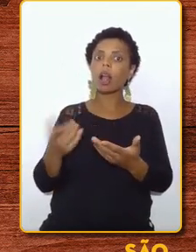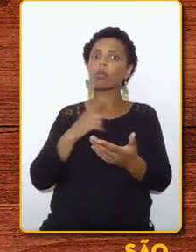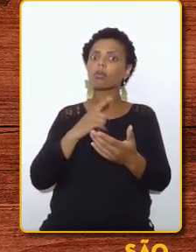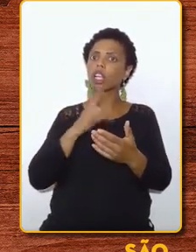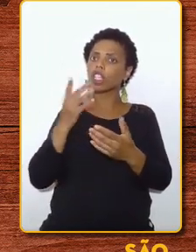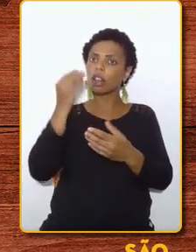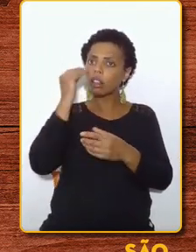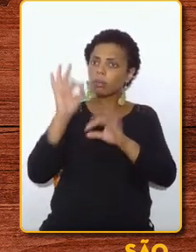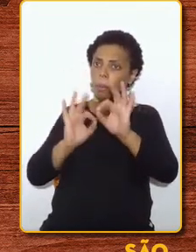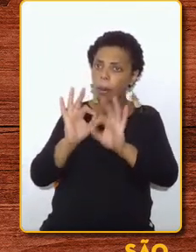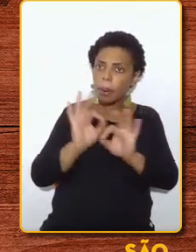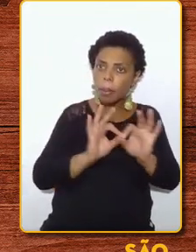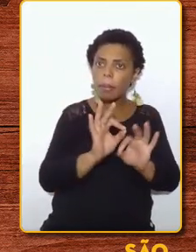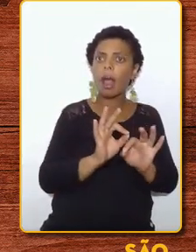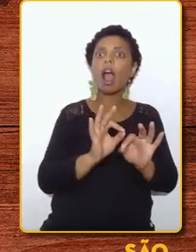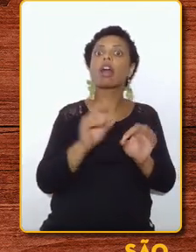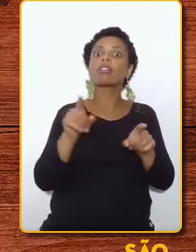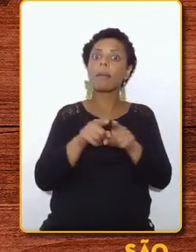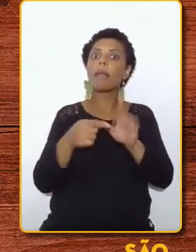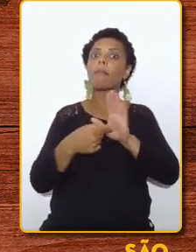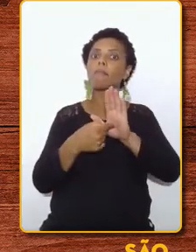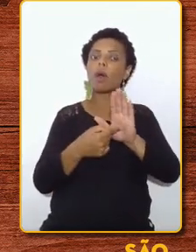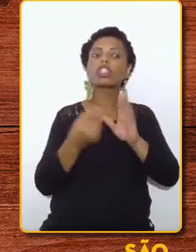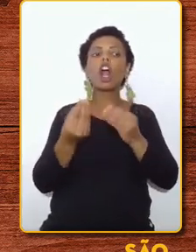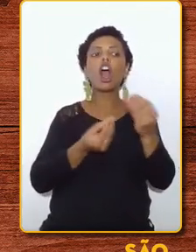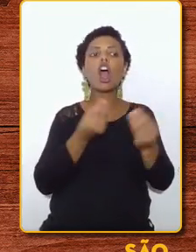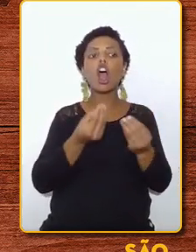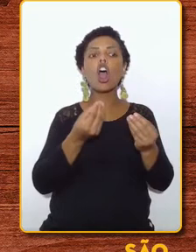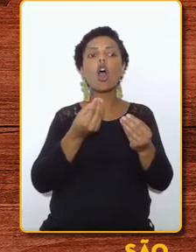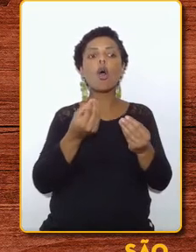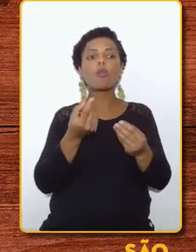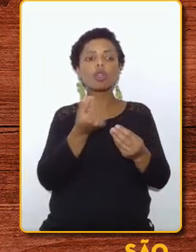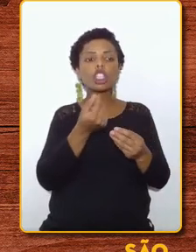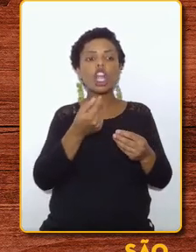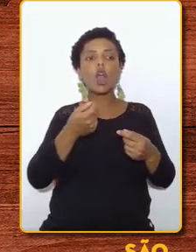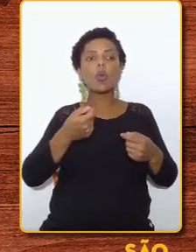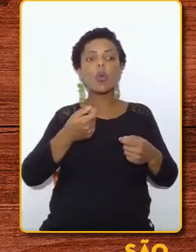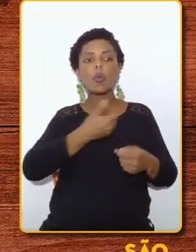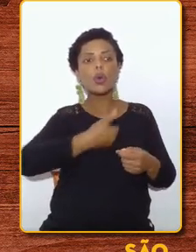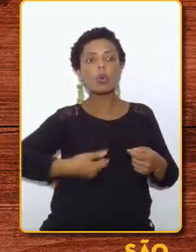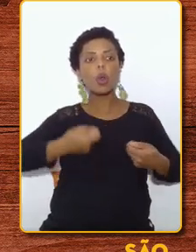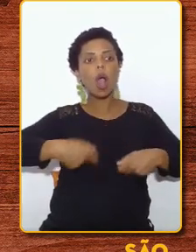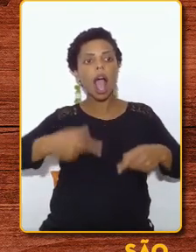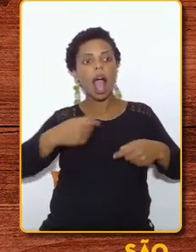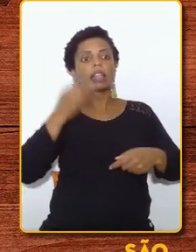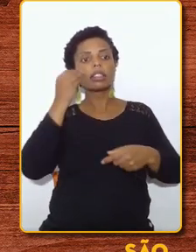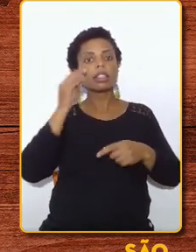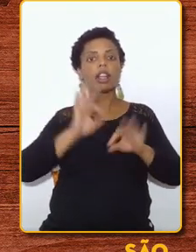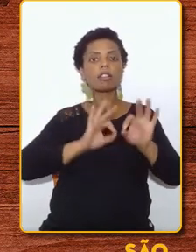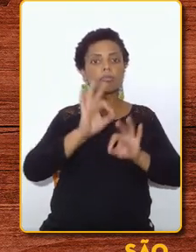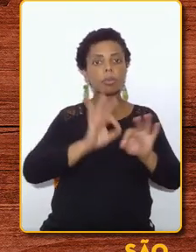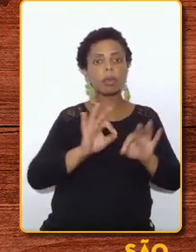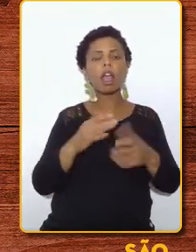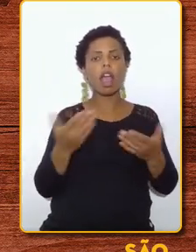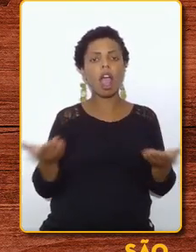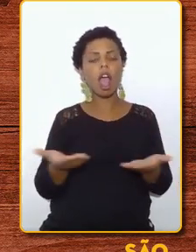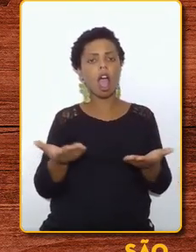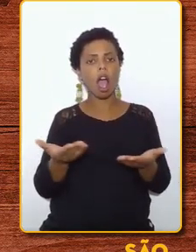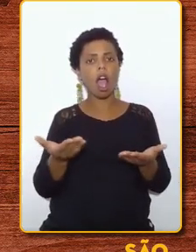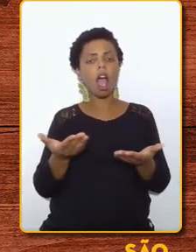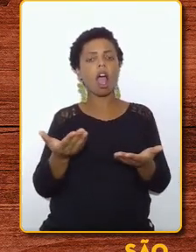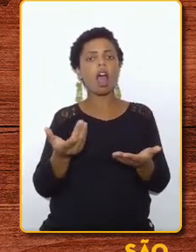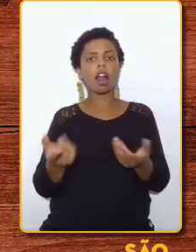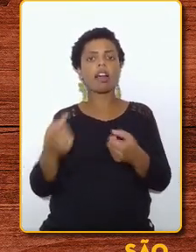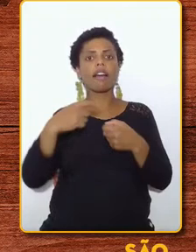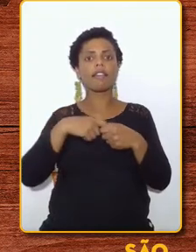tinha a superação da extrema pobreza e, portanto, desafios com relação a enfrentar a desigualdade de renda